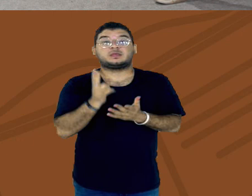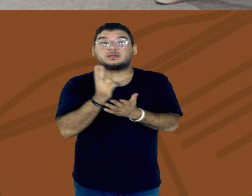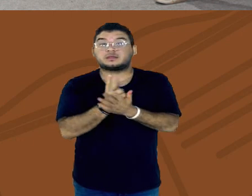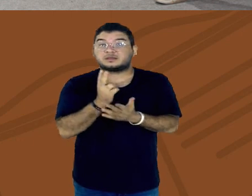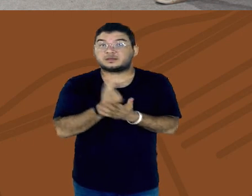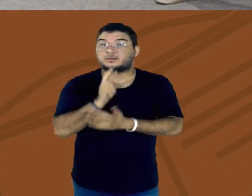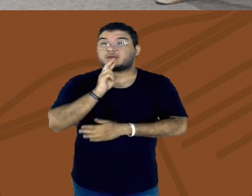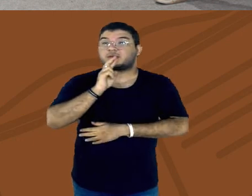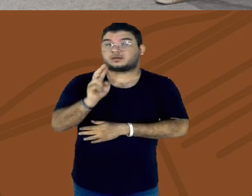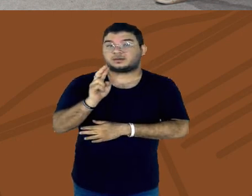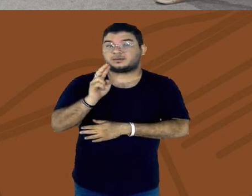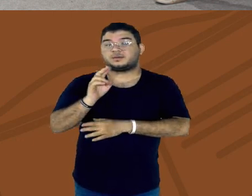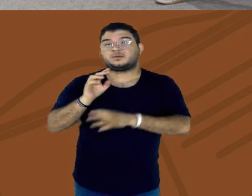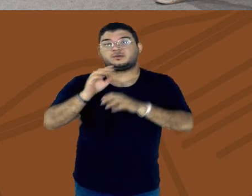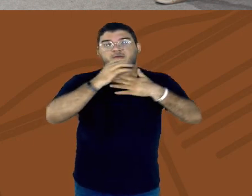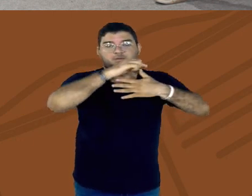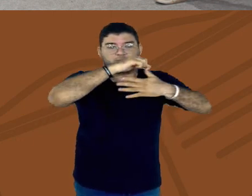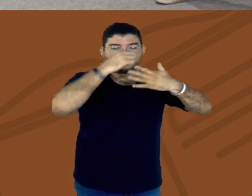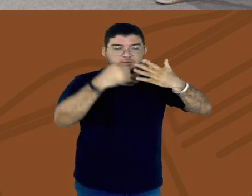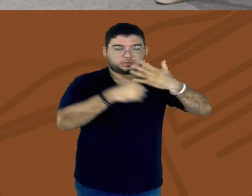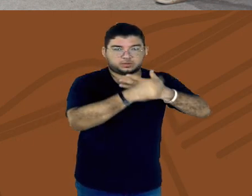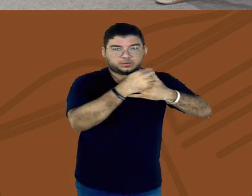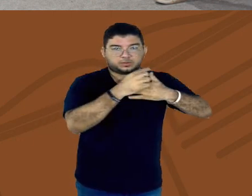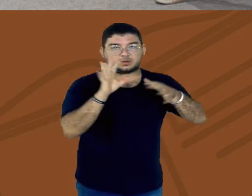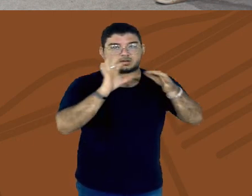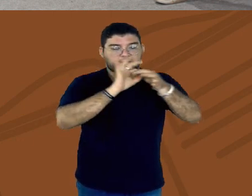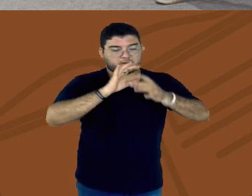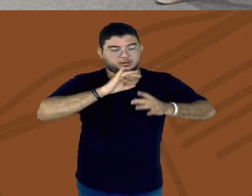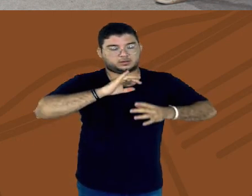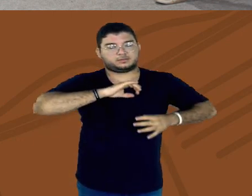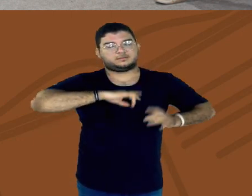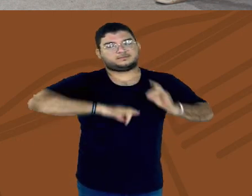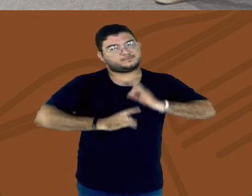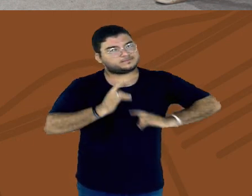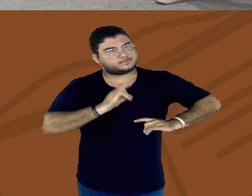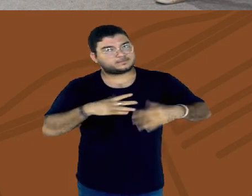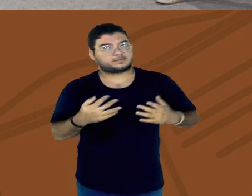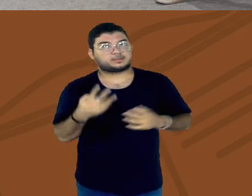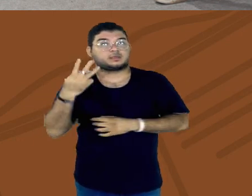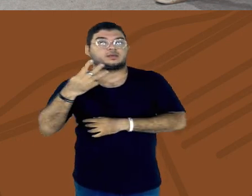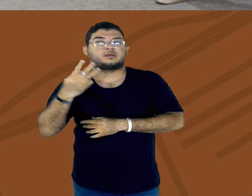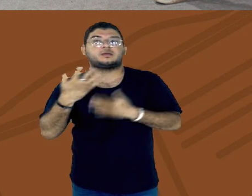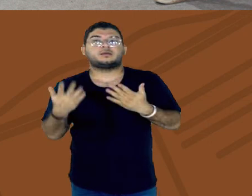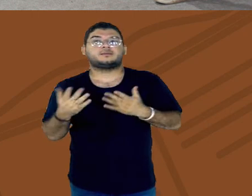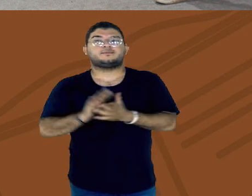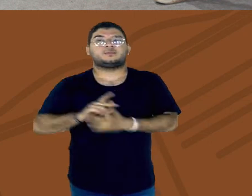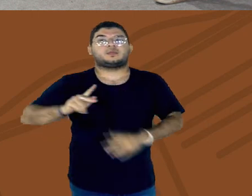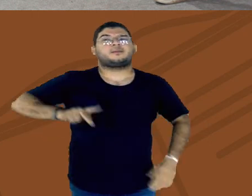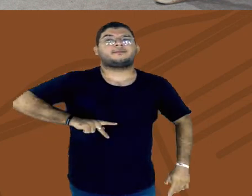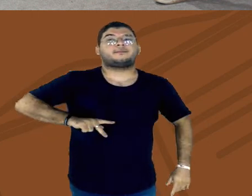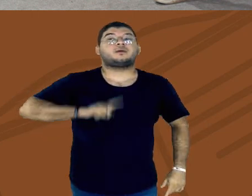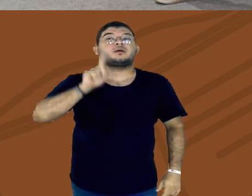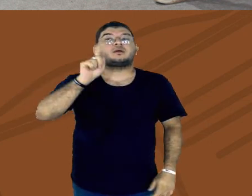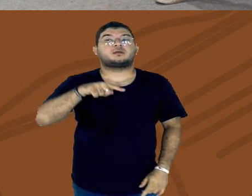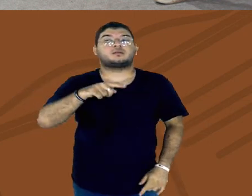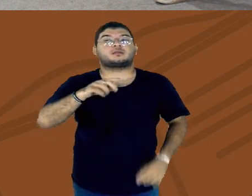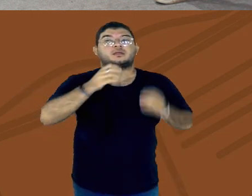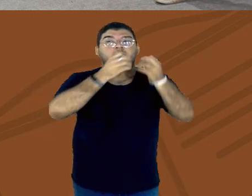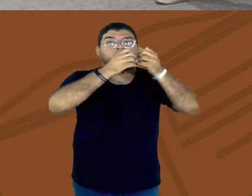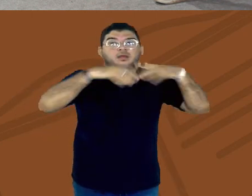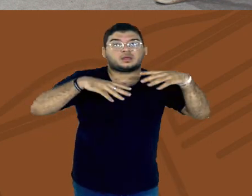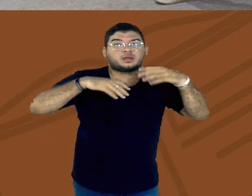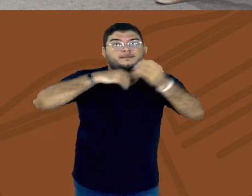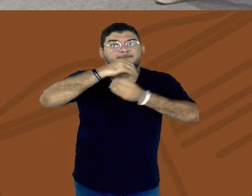a hormônios. Terceira e última questão da atividade. Diz o seguinte: o pâncreas é considerado uma glândula